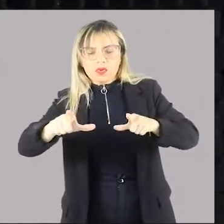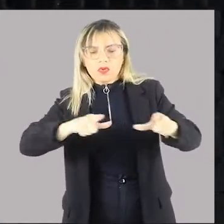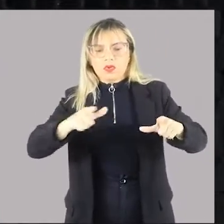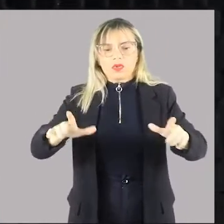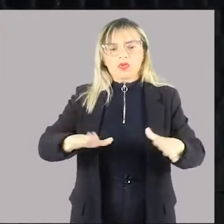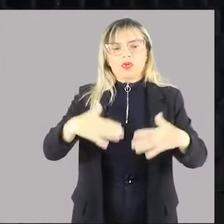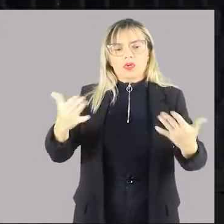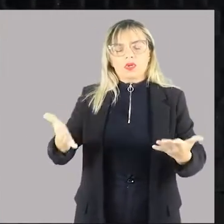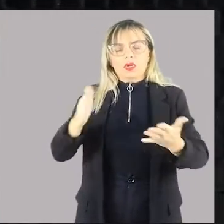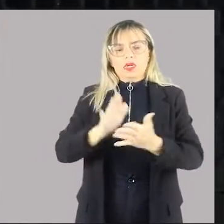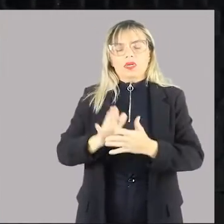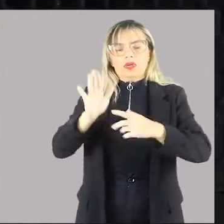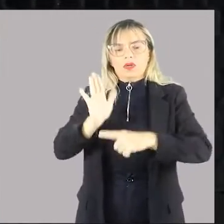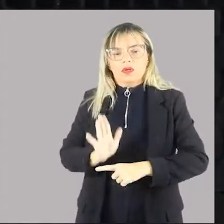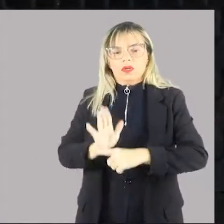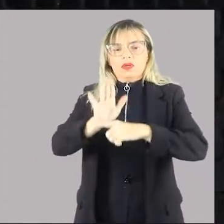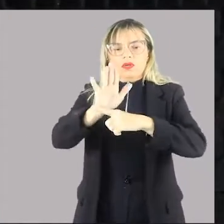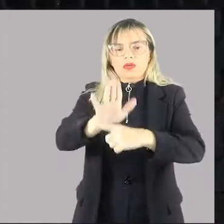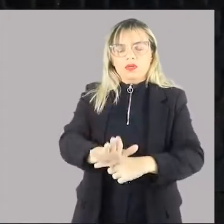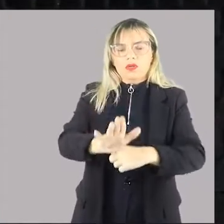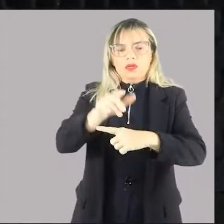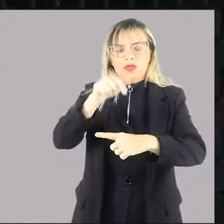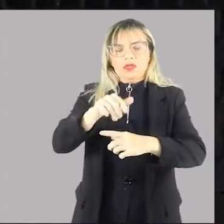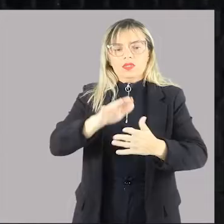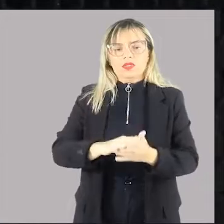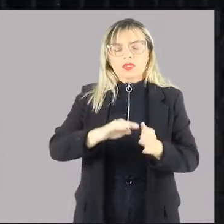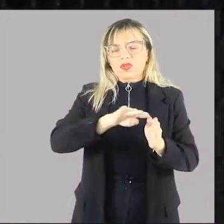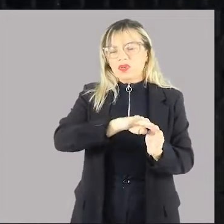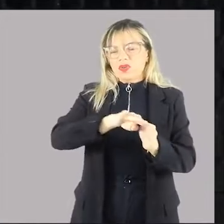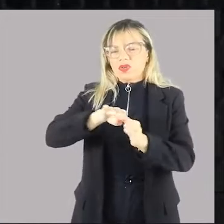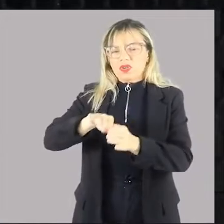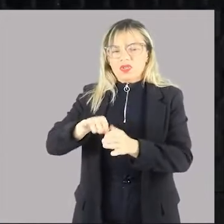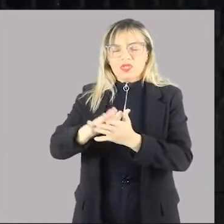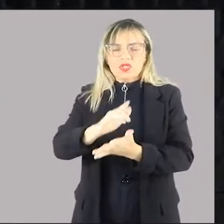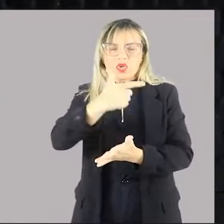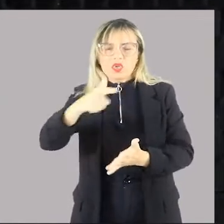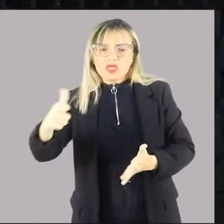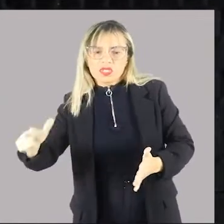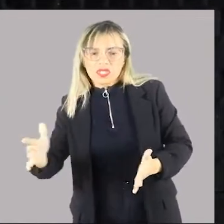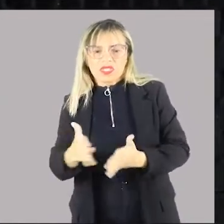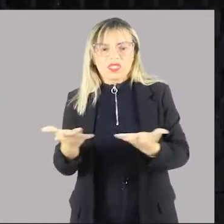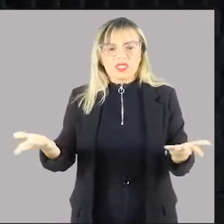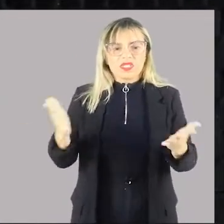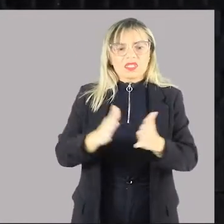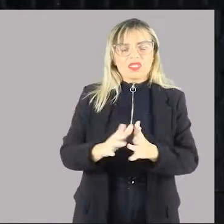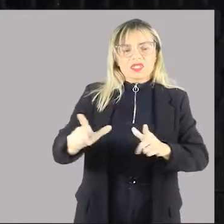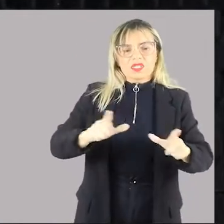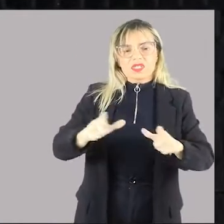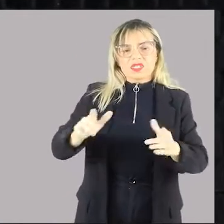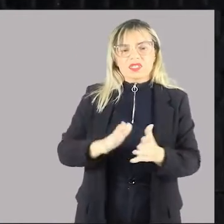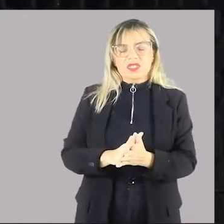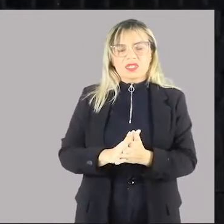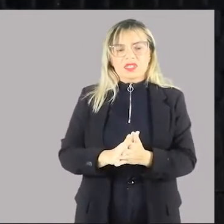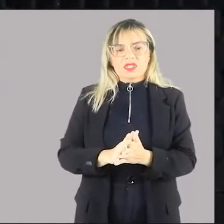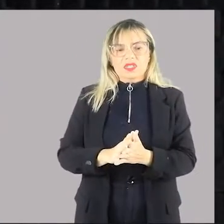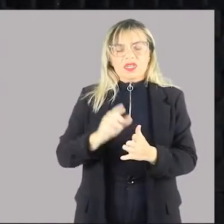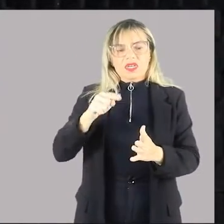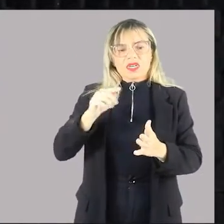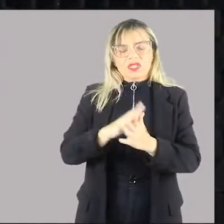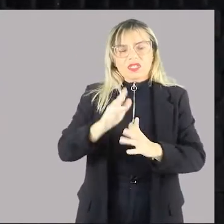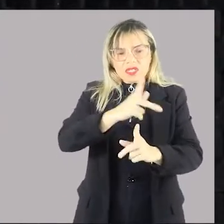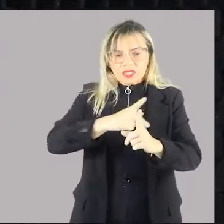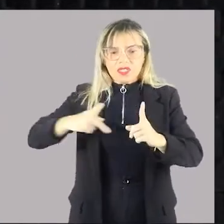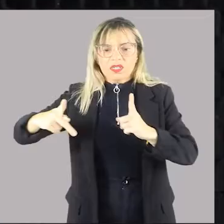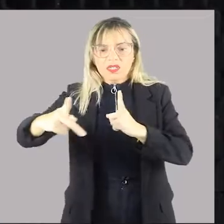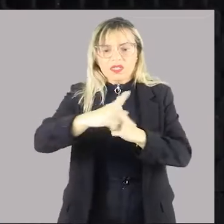da assistência para aqueles que estão fora do quê? Do mercado de trabalho, garantias previdenciárias e até mesmo trabalhista.